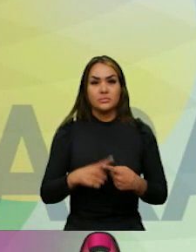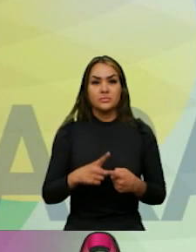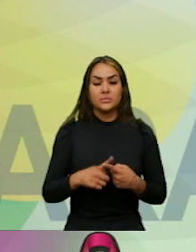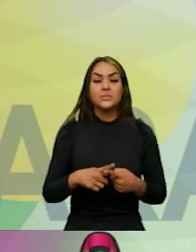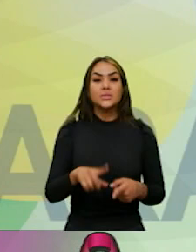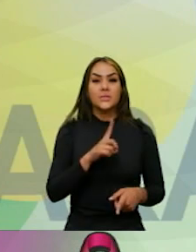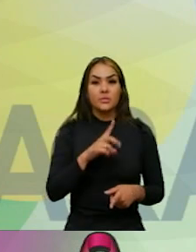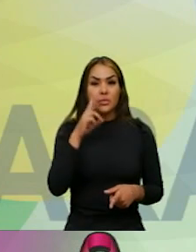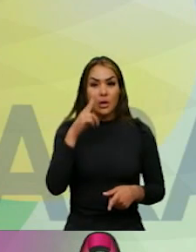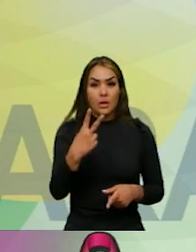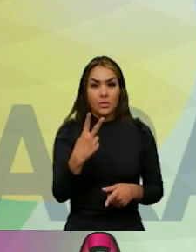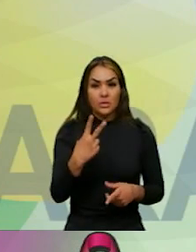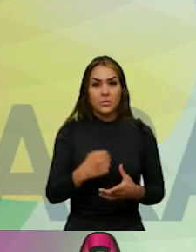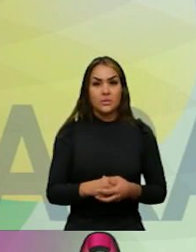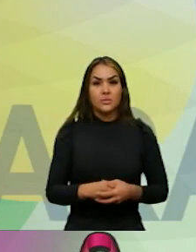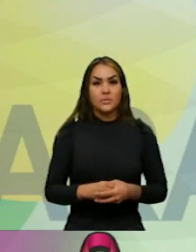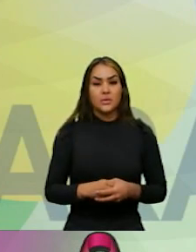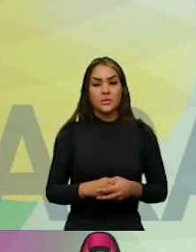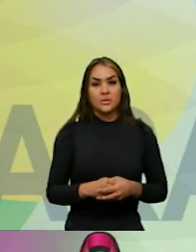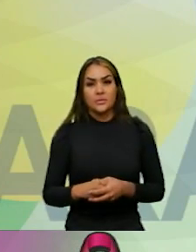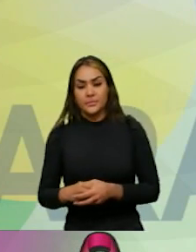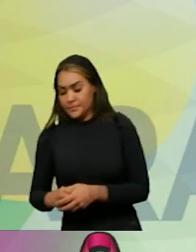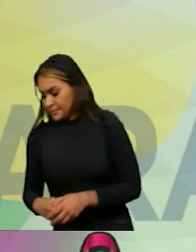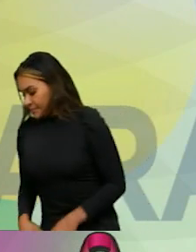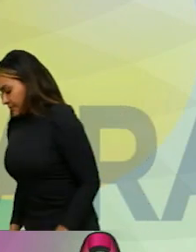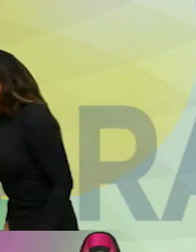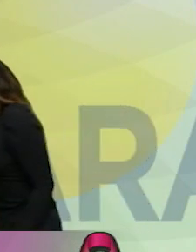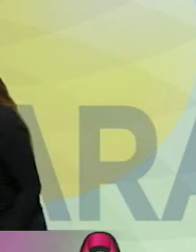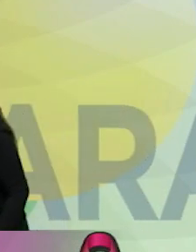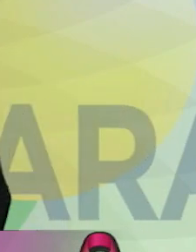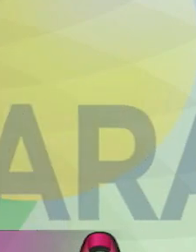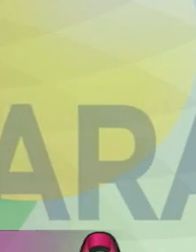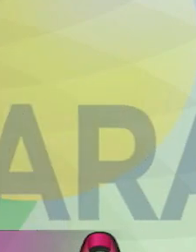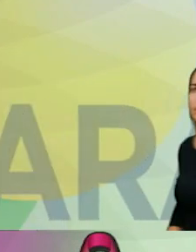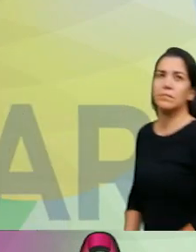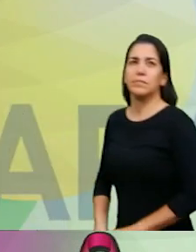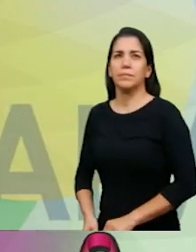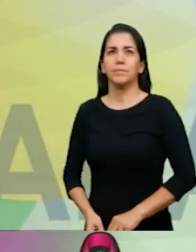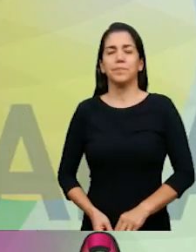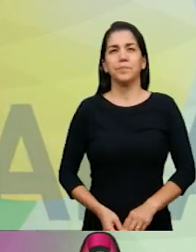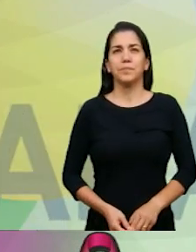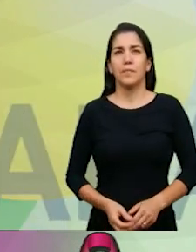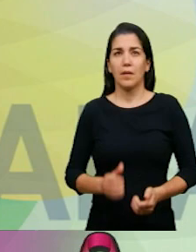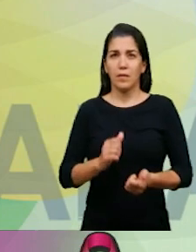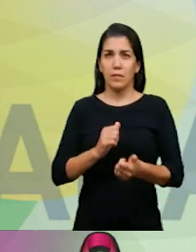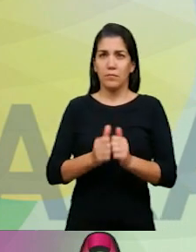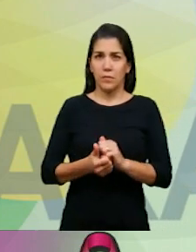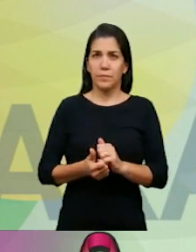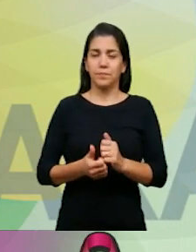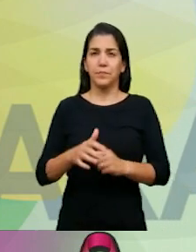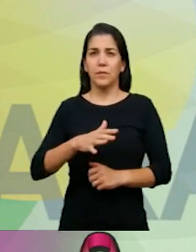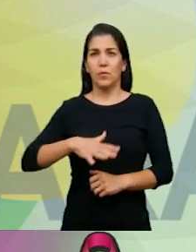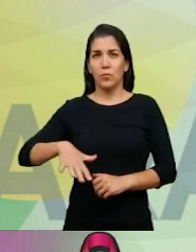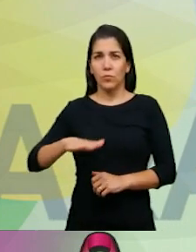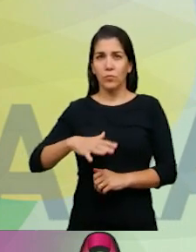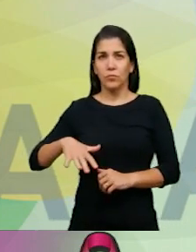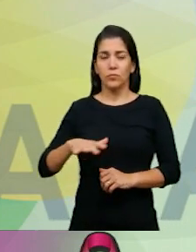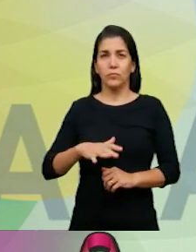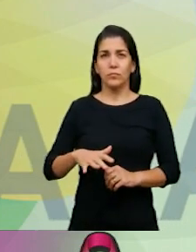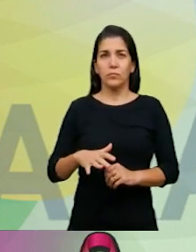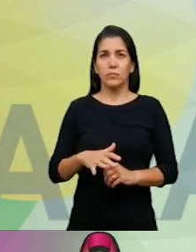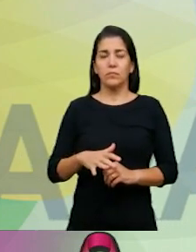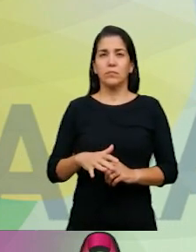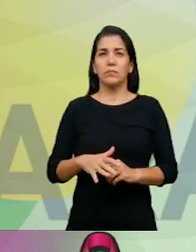reconhecimento do wheeling, que é um esporte. Esse local vai proporcionar também para as pessoas que